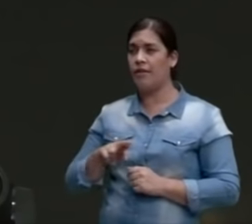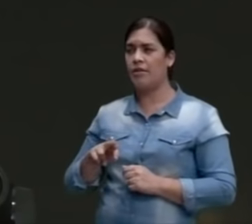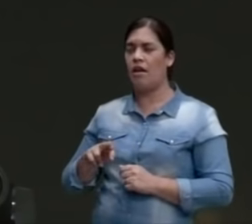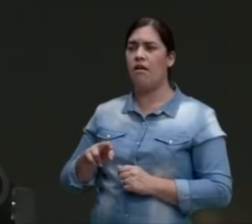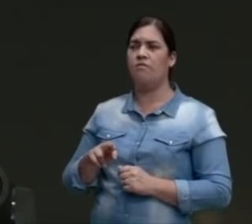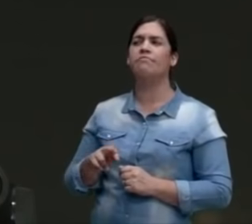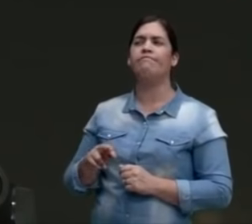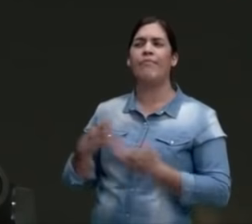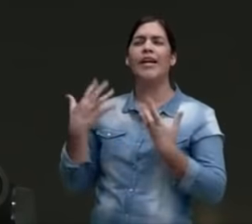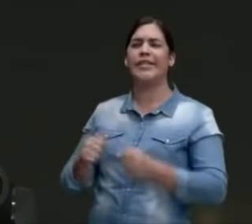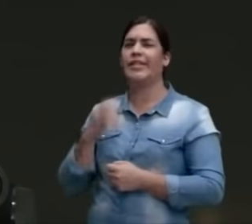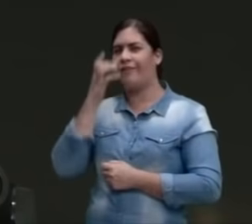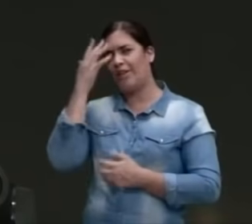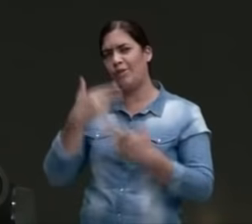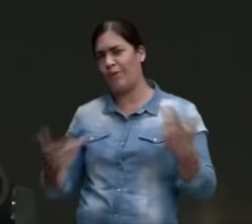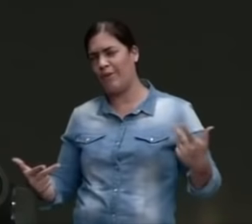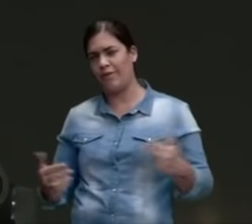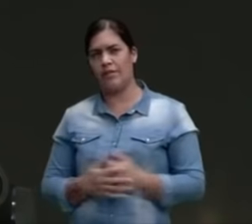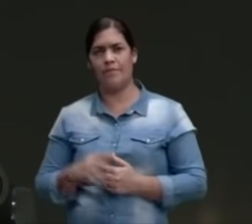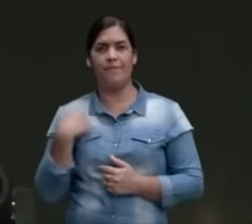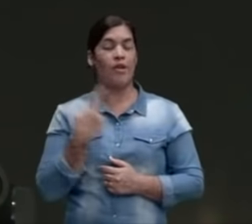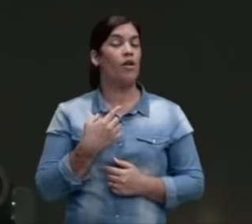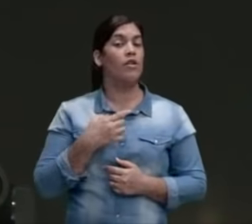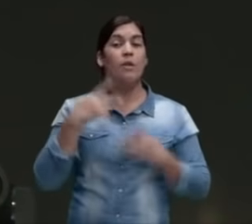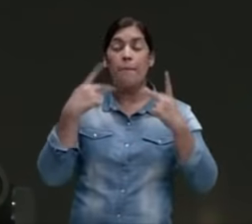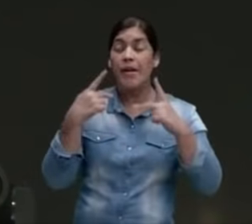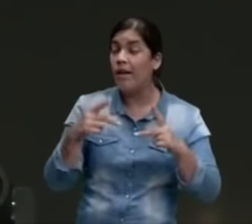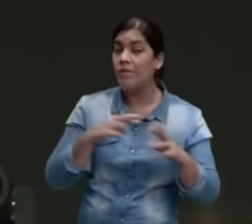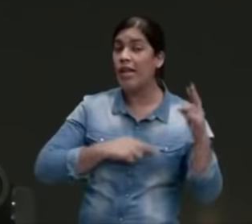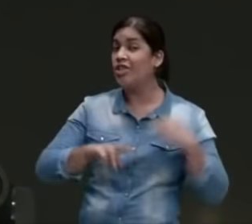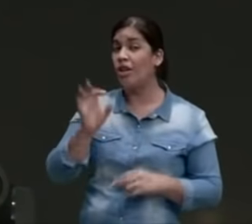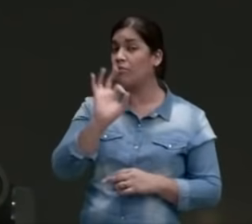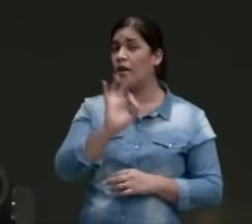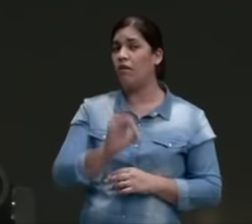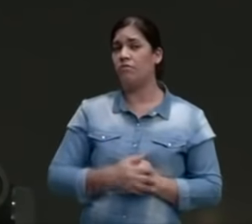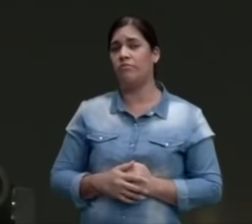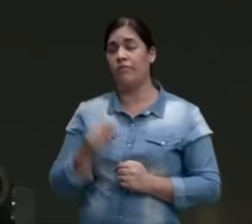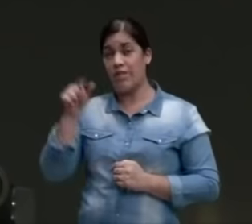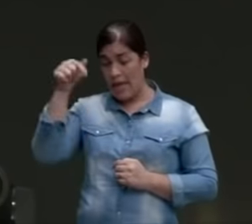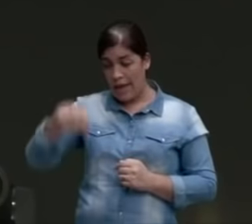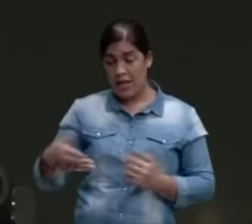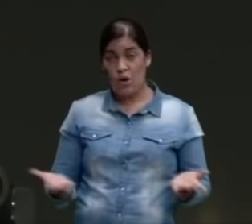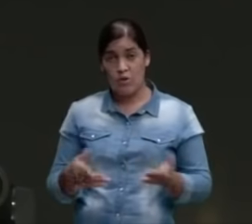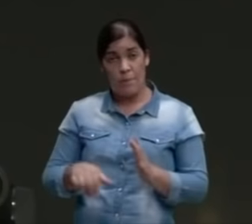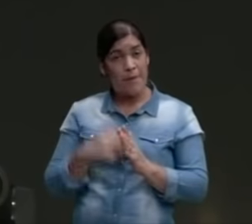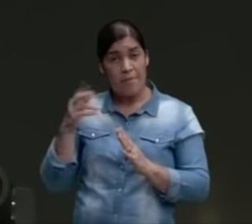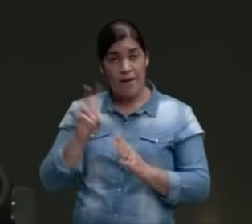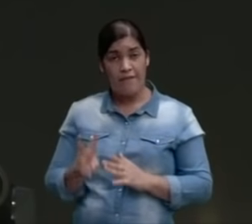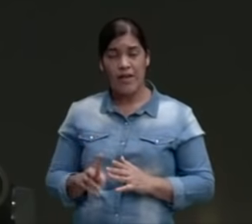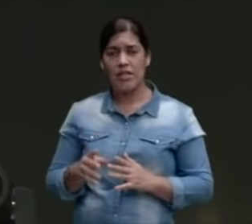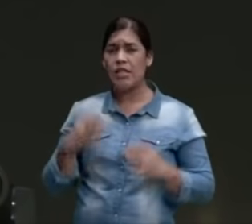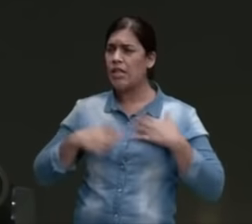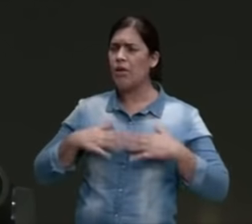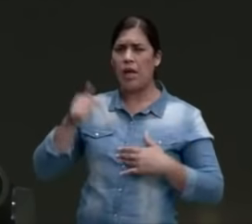com a religião. É por isso que nós não pregamos religião, nós pregamos um relacionamento com Deus. Você que veio aqui nessa igreja pela primeira vez, pode